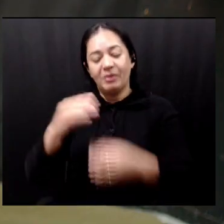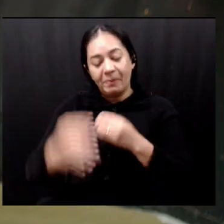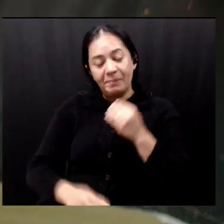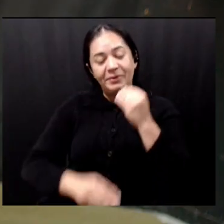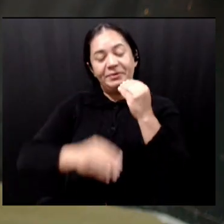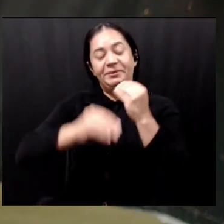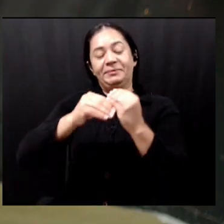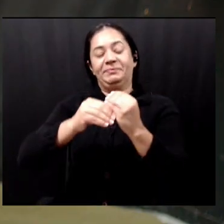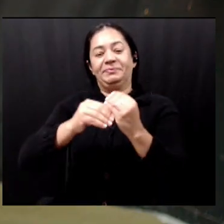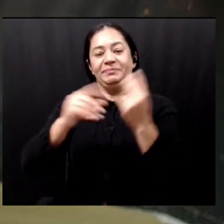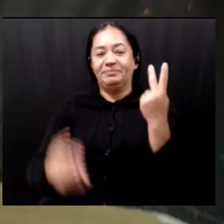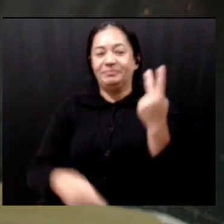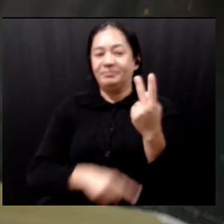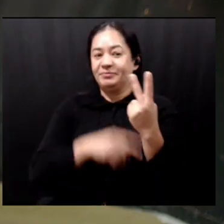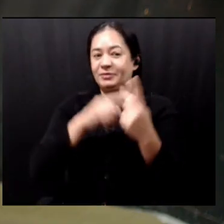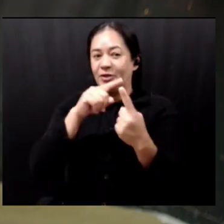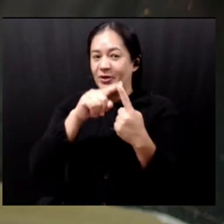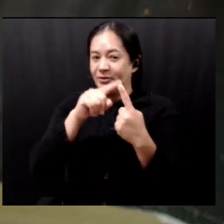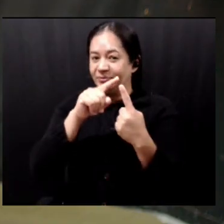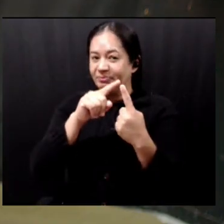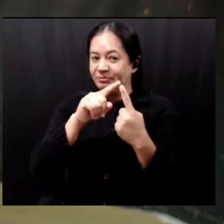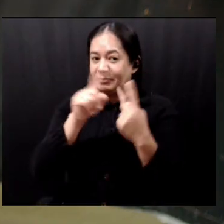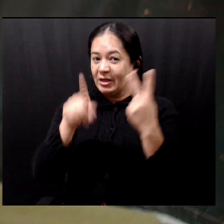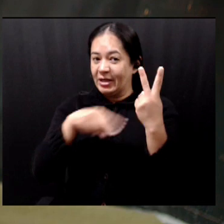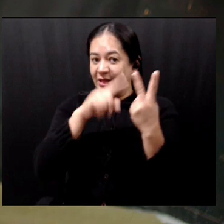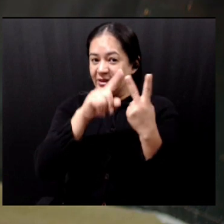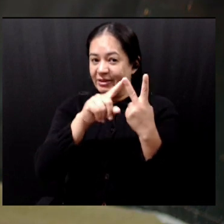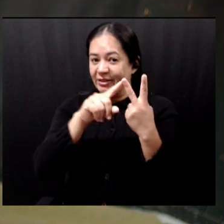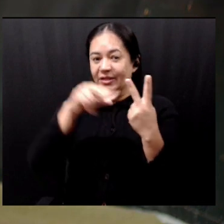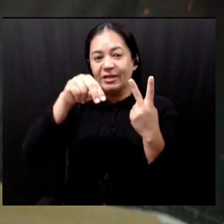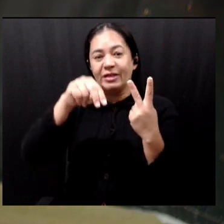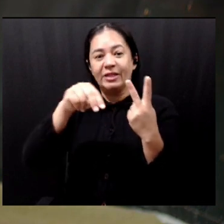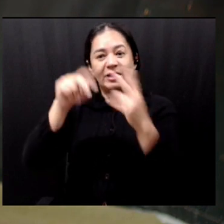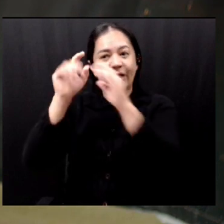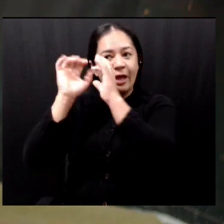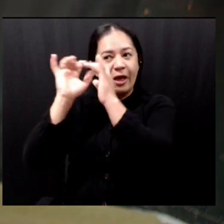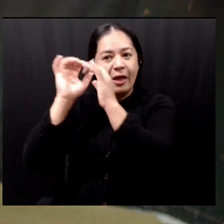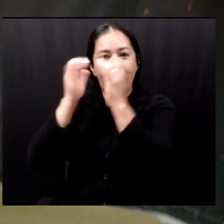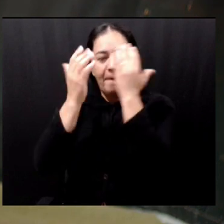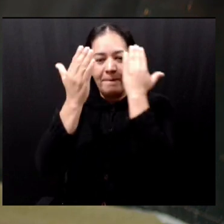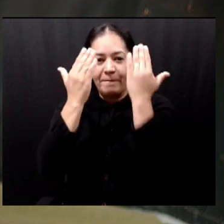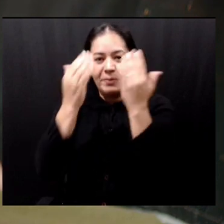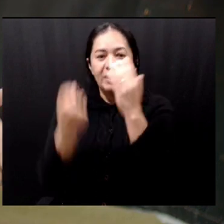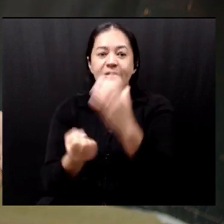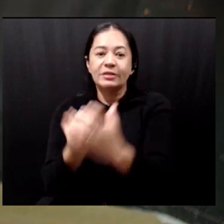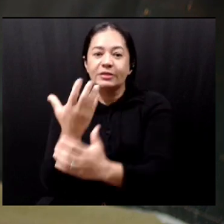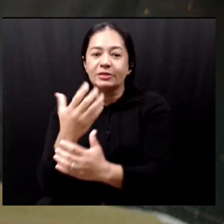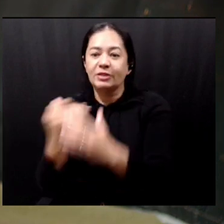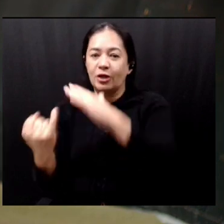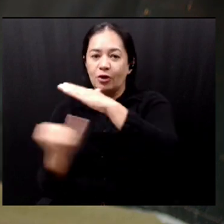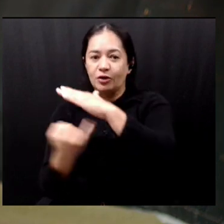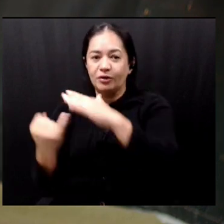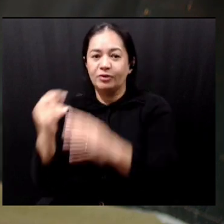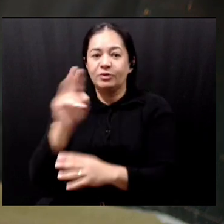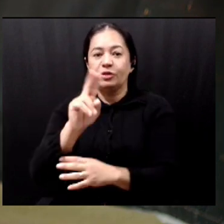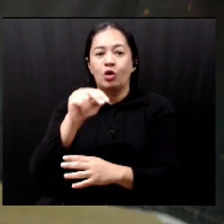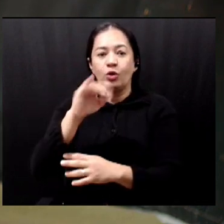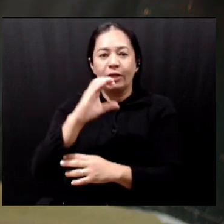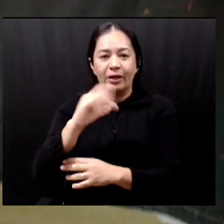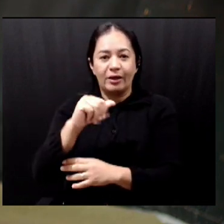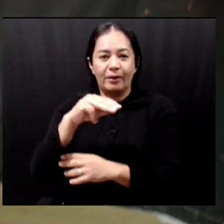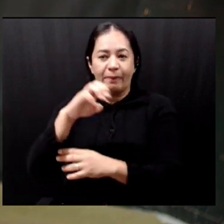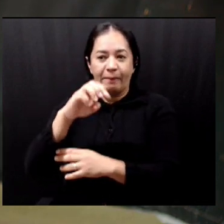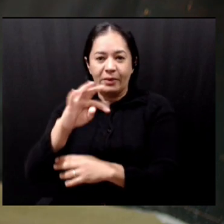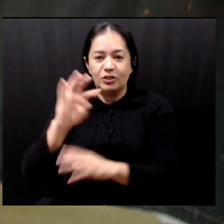nós vamos falar com a neuropsicóloga, fundadora do Instituto Unicamente, especializado em